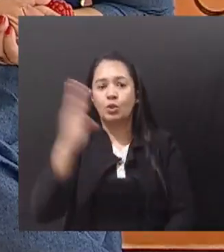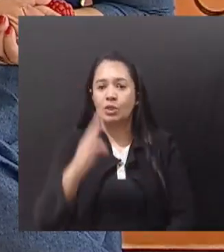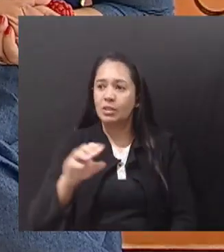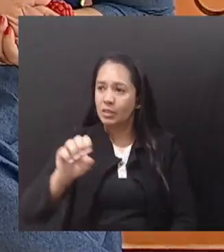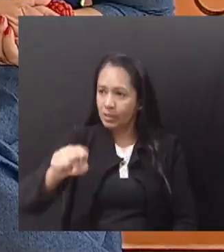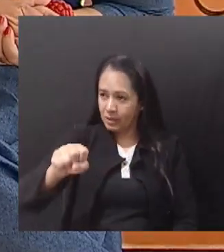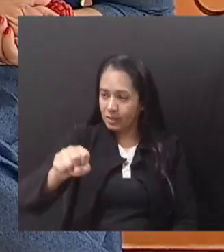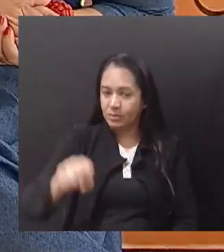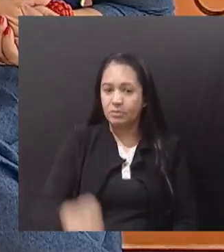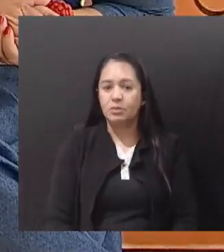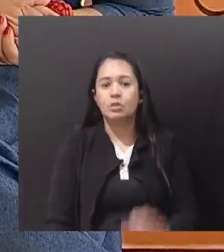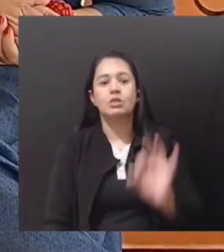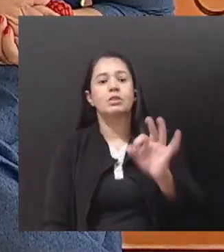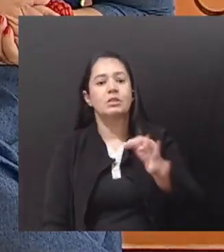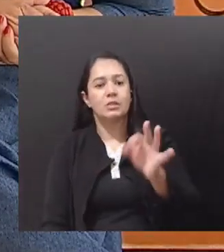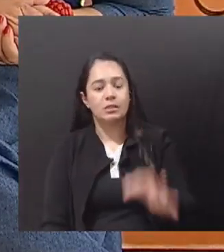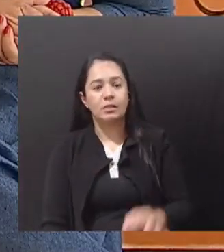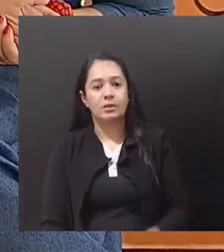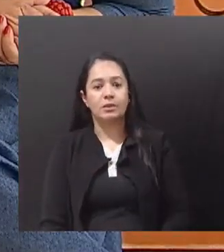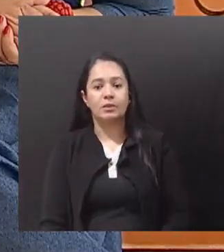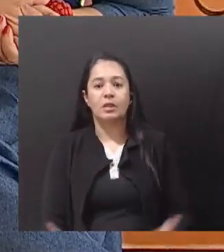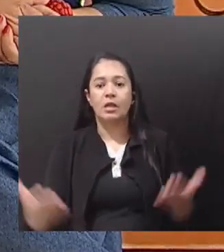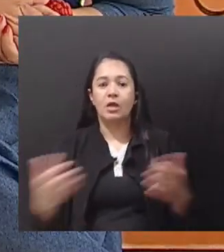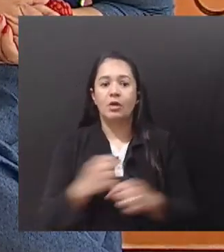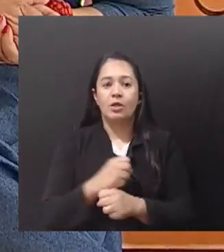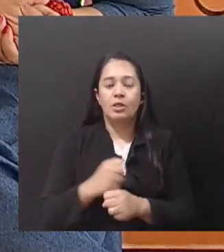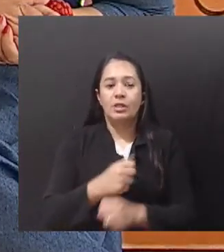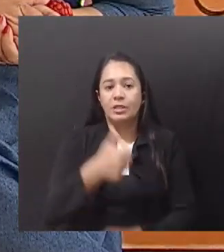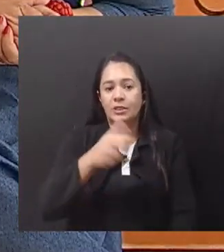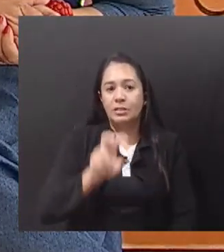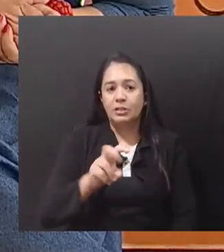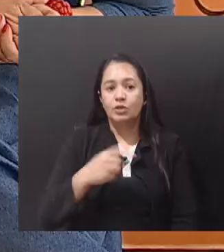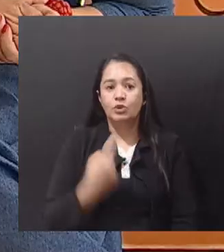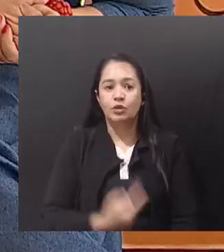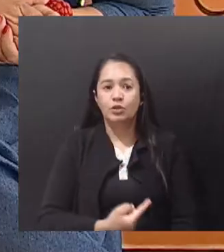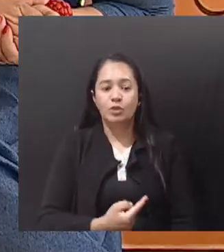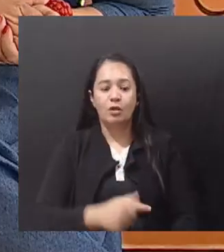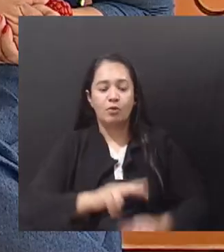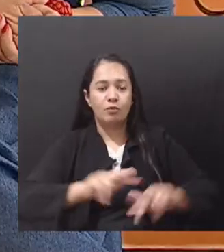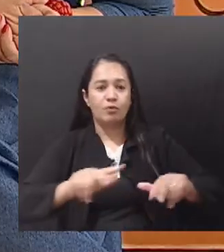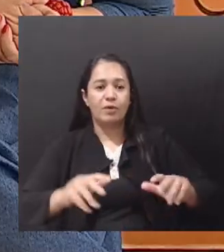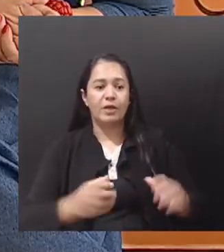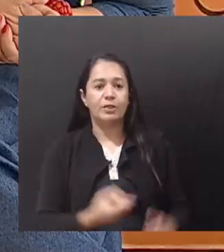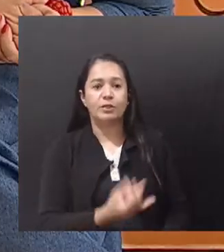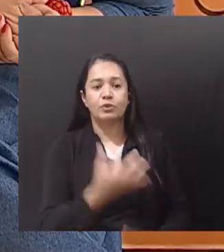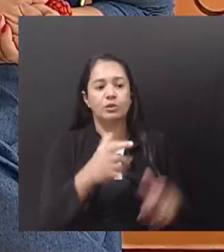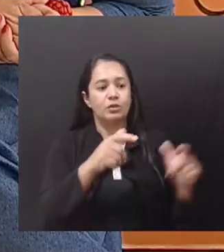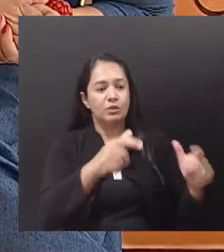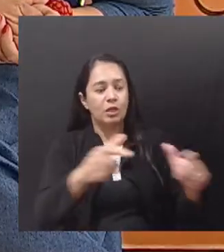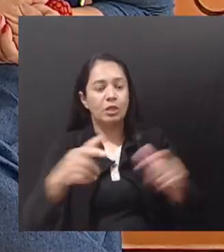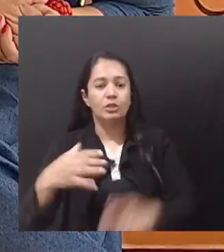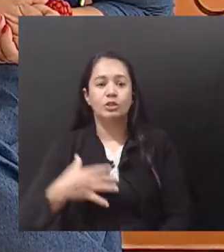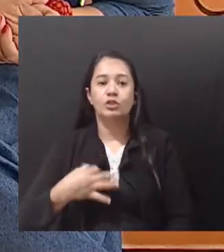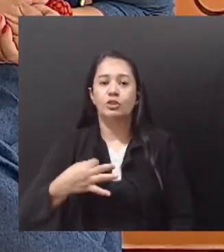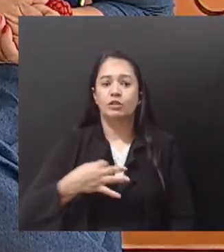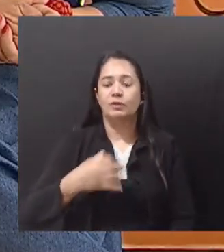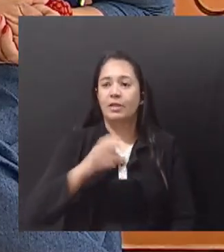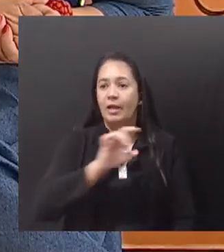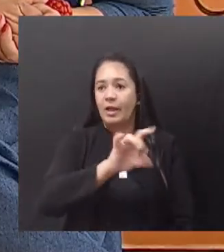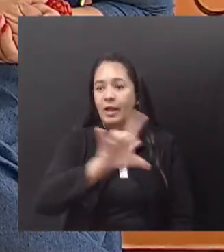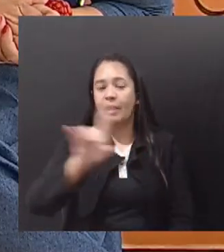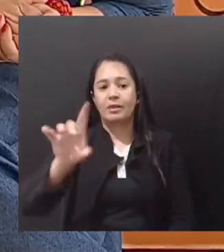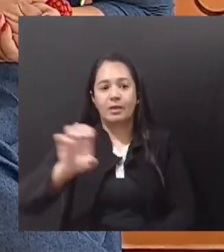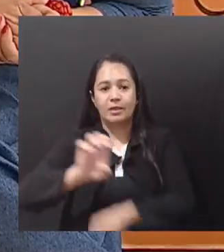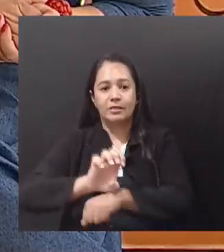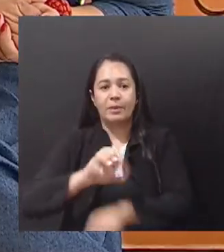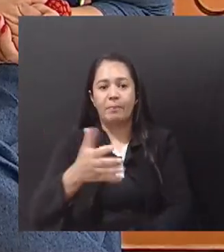Tem, agora, depois de 15 anos, nós estamos aí com vários núcleos de voluntariado, né? Cada estado tem pelo